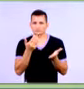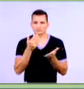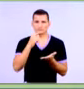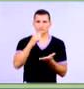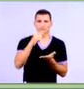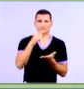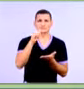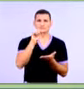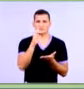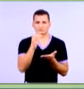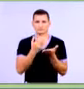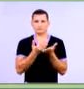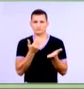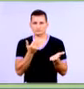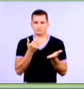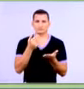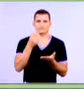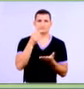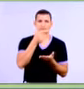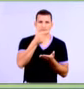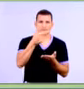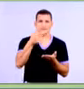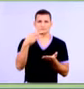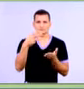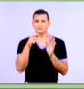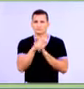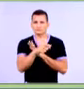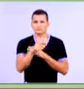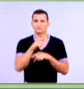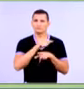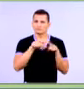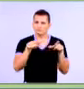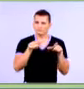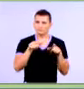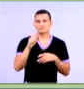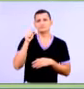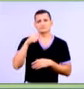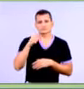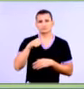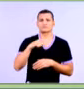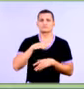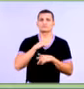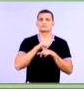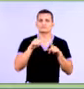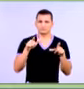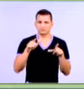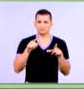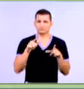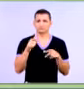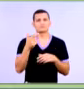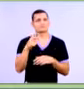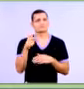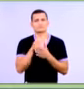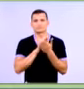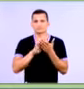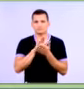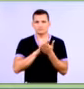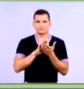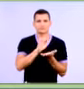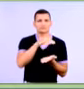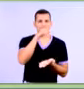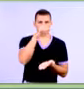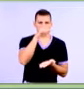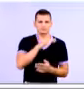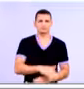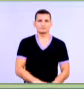tirei o 223. Pergunto, ela está vazia? Sim, ela está vazia, né? Porque eu não tenho mais ninguém na pilha.